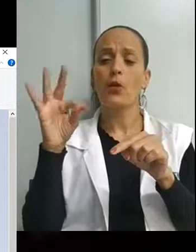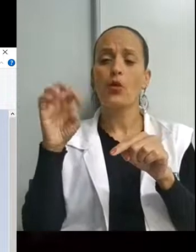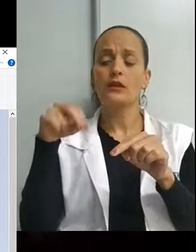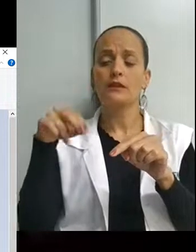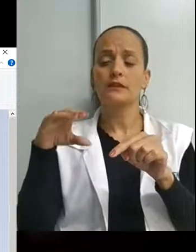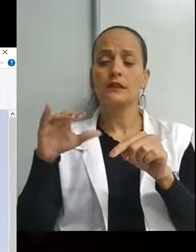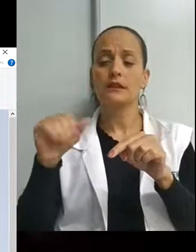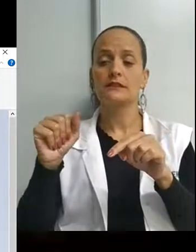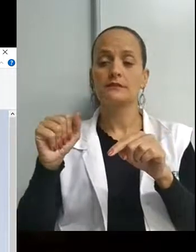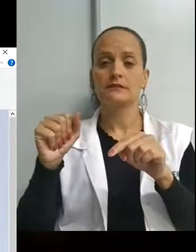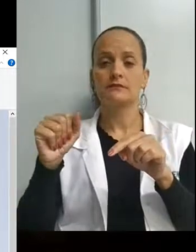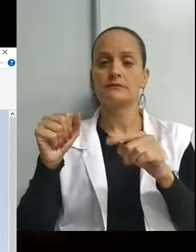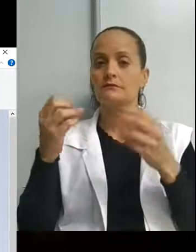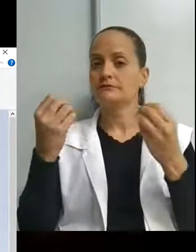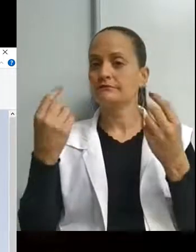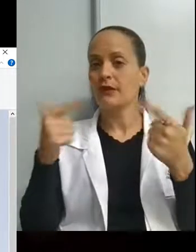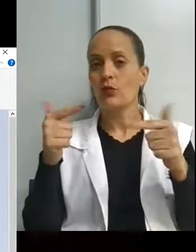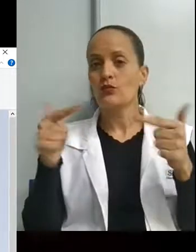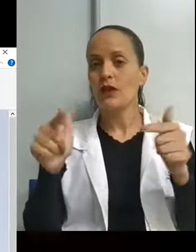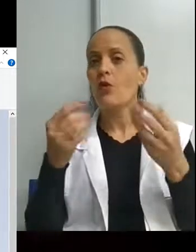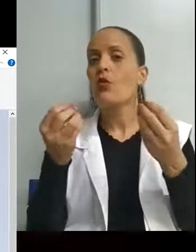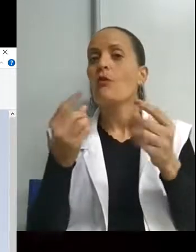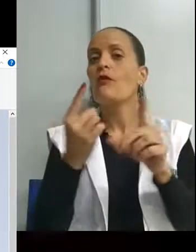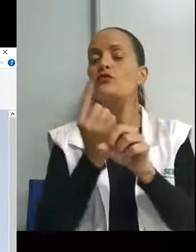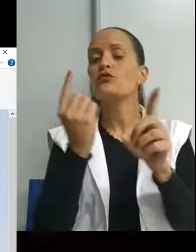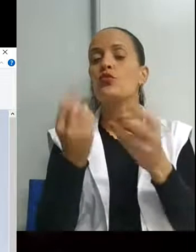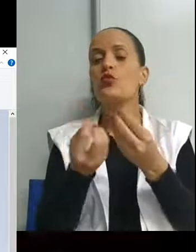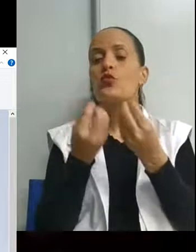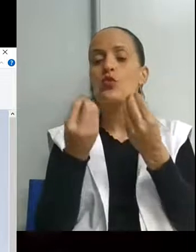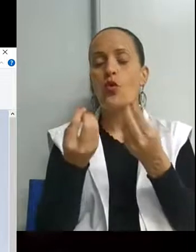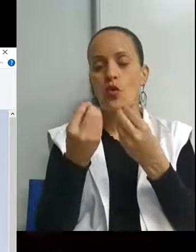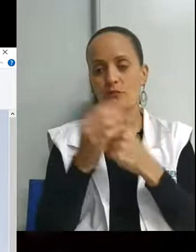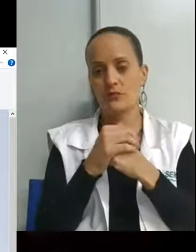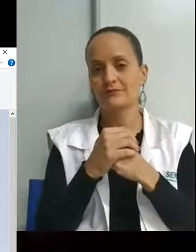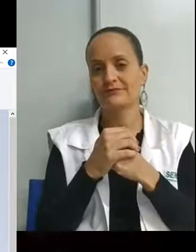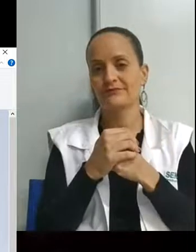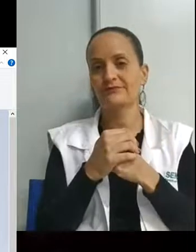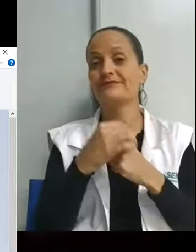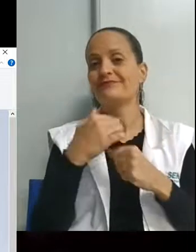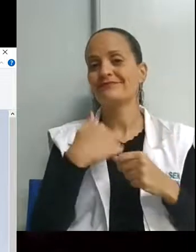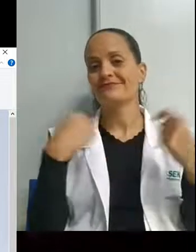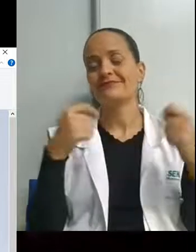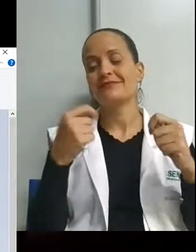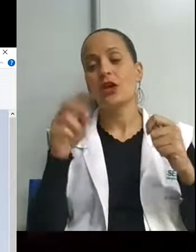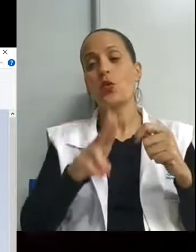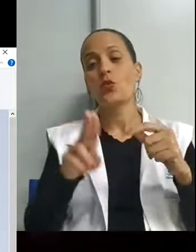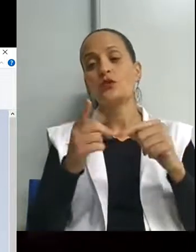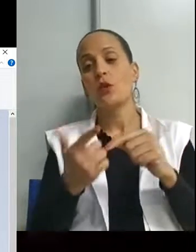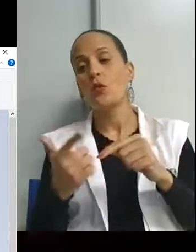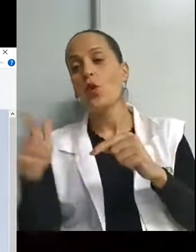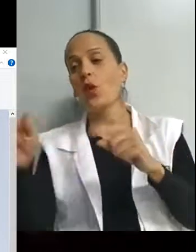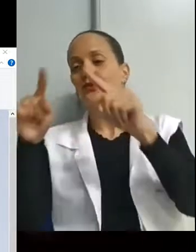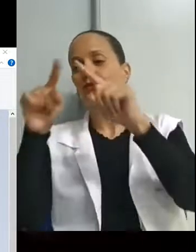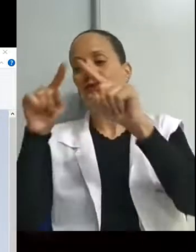valor de tensão e com valor de potência? Aí a gente precisa usar o quê? O outro triângulo. Qual outro triângulo,